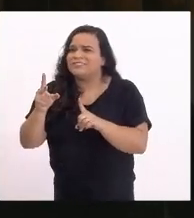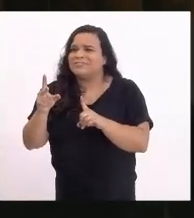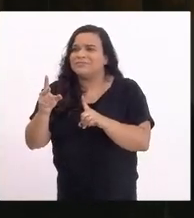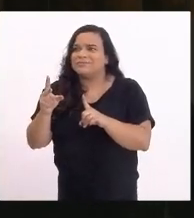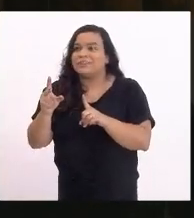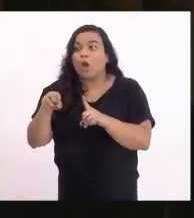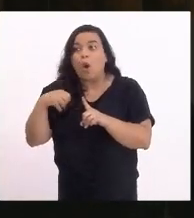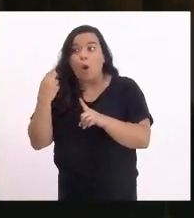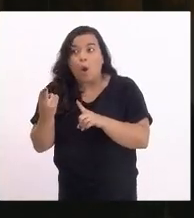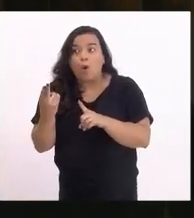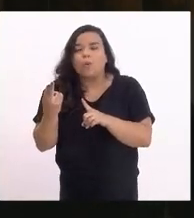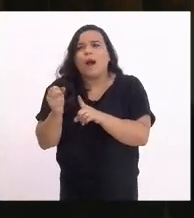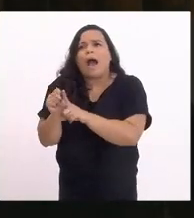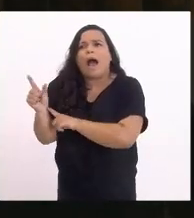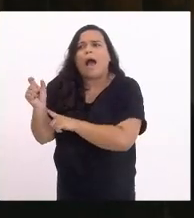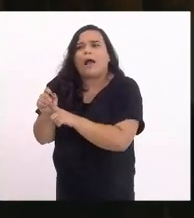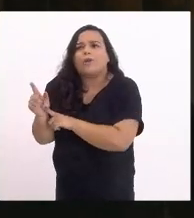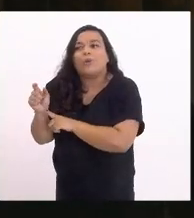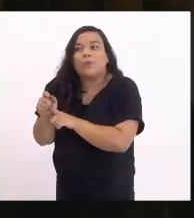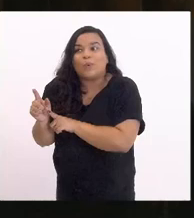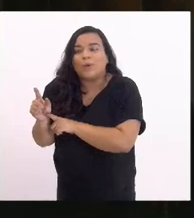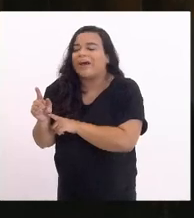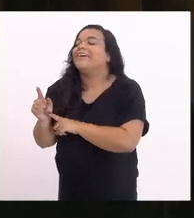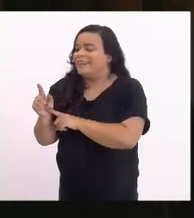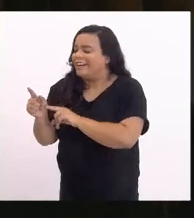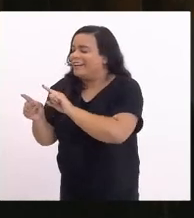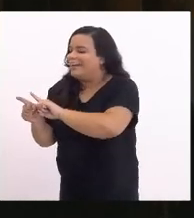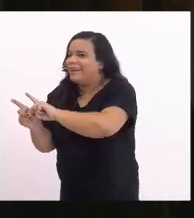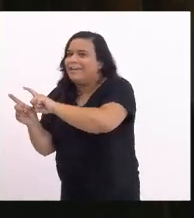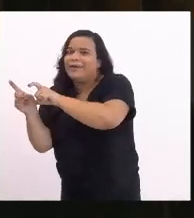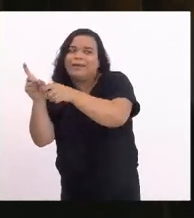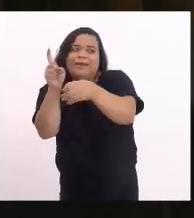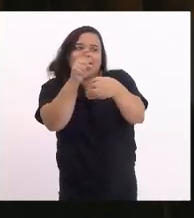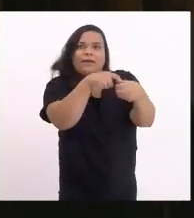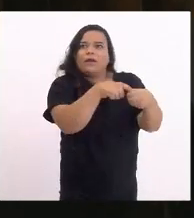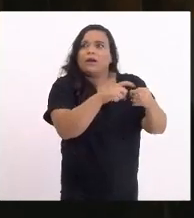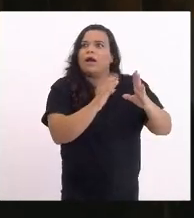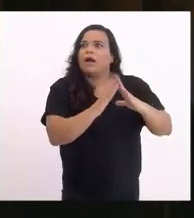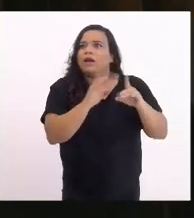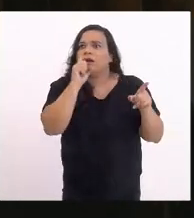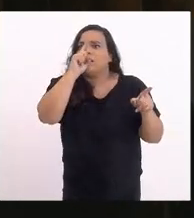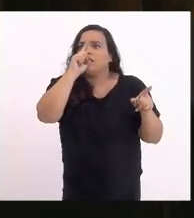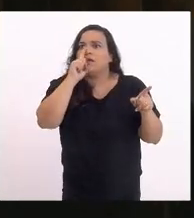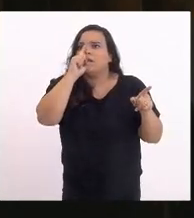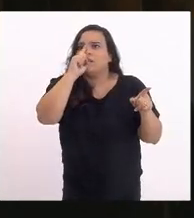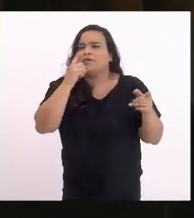ou alugavam a casa e voltava para onde eles abandonaram a casa, para a área de risco.